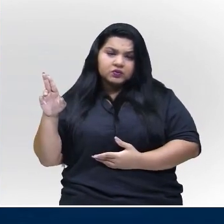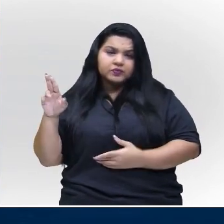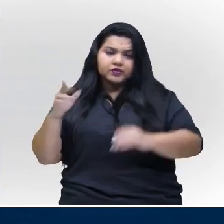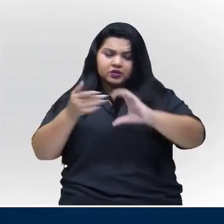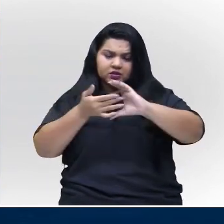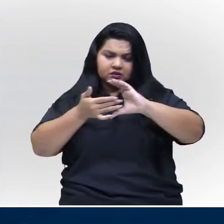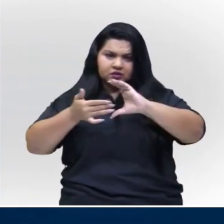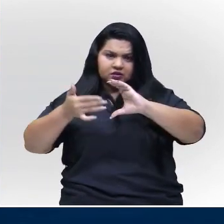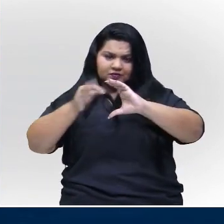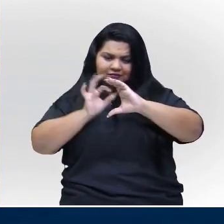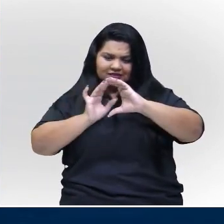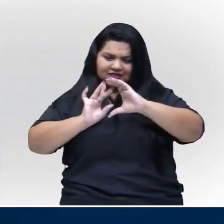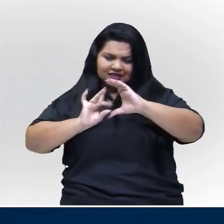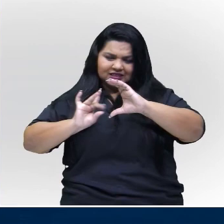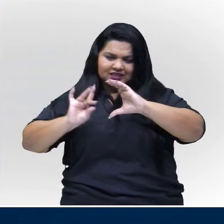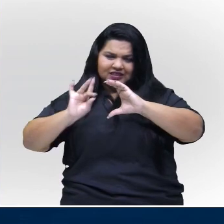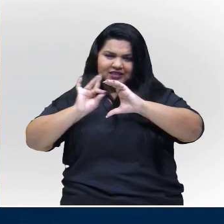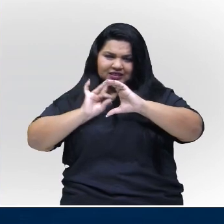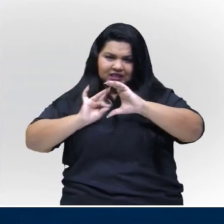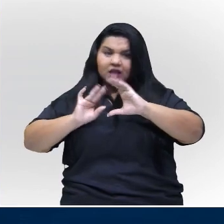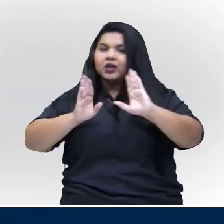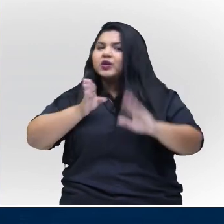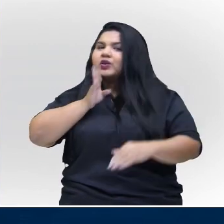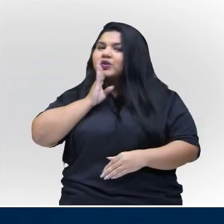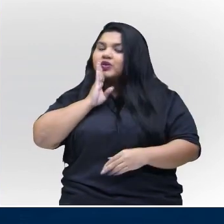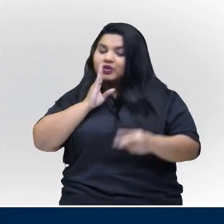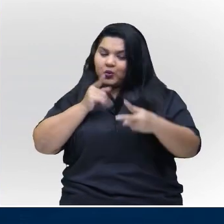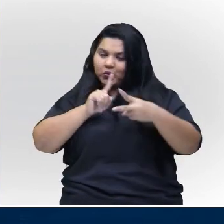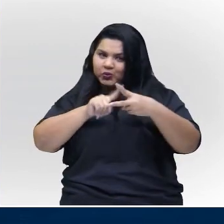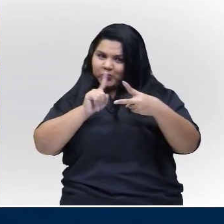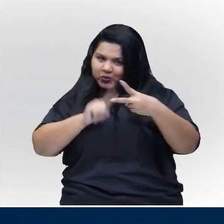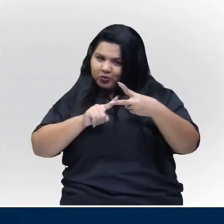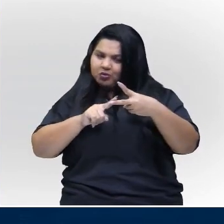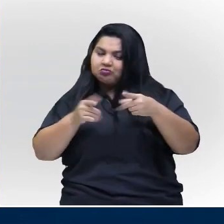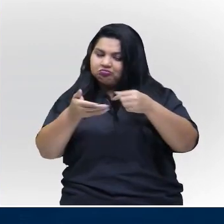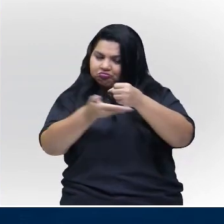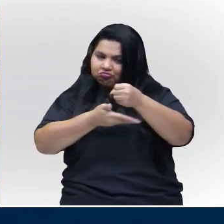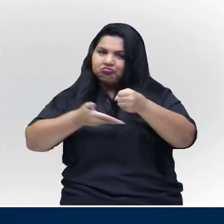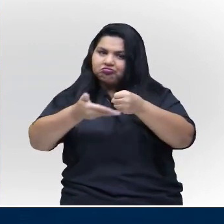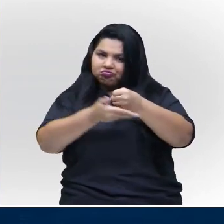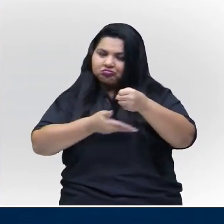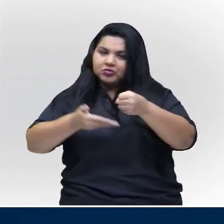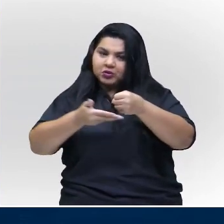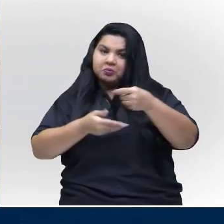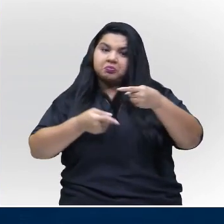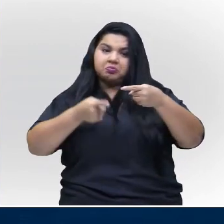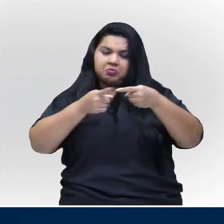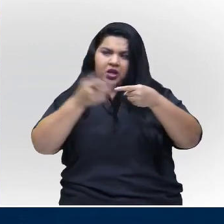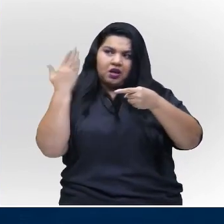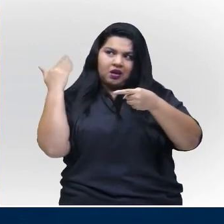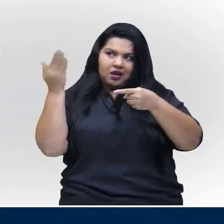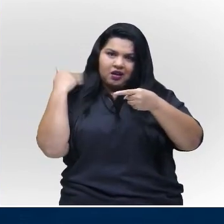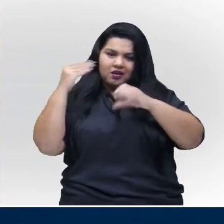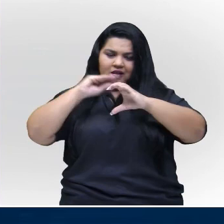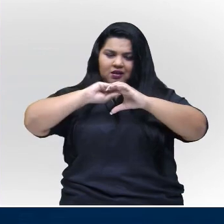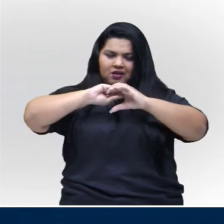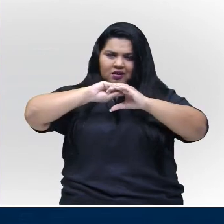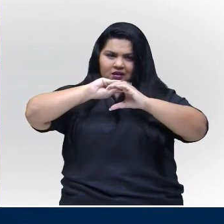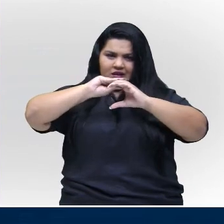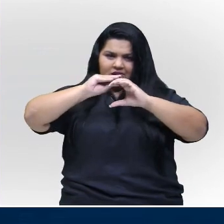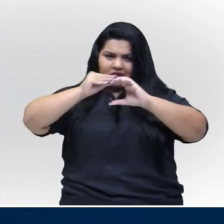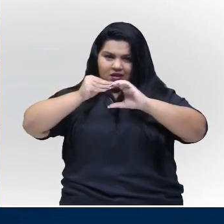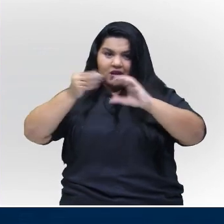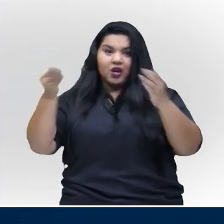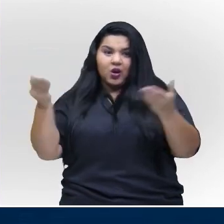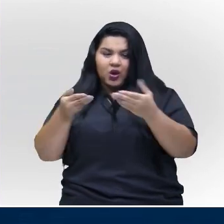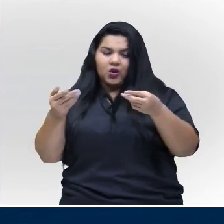citoplasma, ok? Então a gente já conheceu aí, olha, duas partes básicas das células. Conhecemos na aula anterior a membrana e estamos vendo